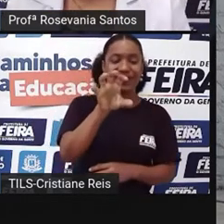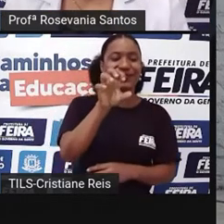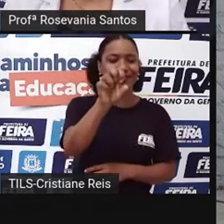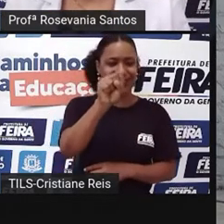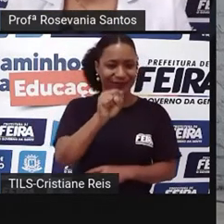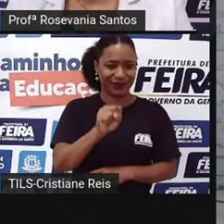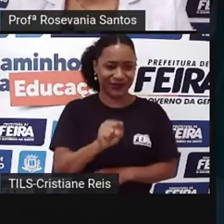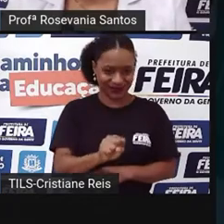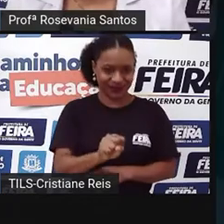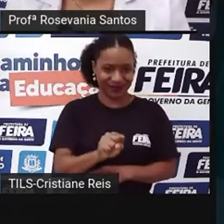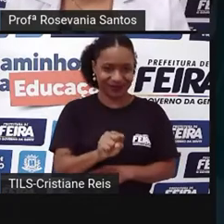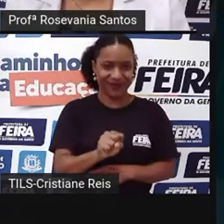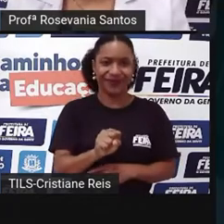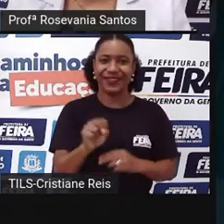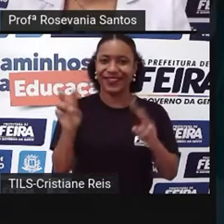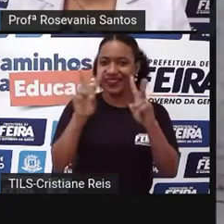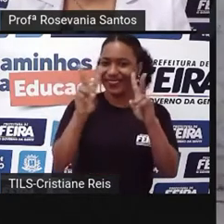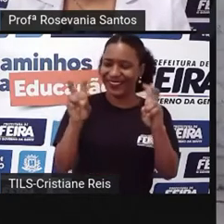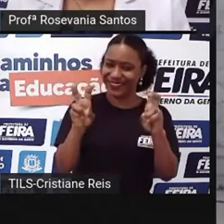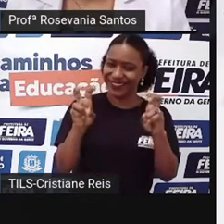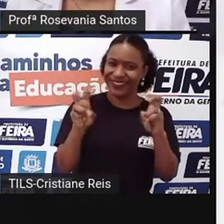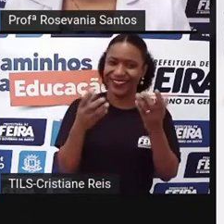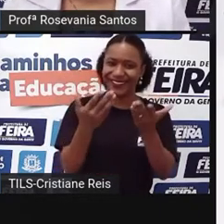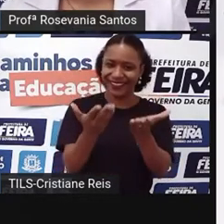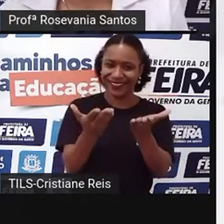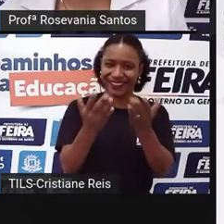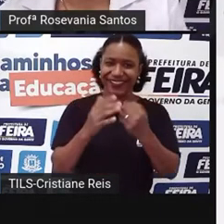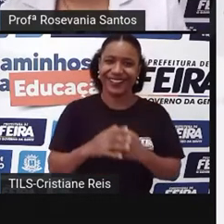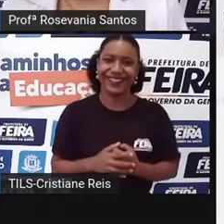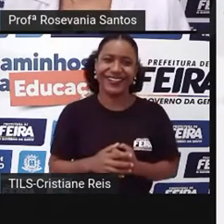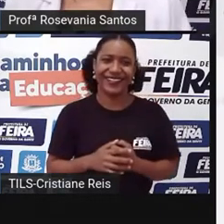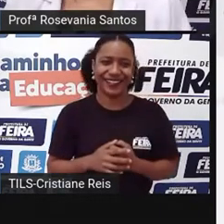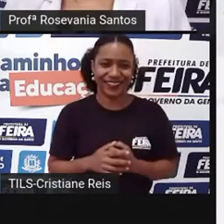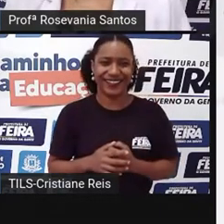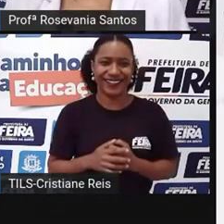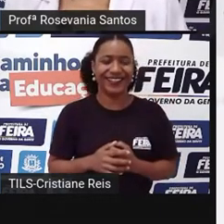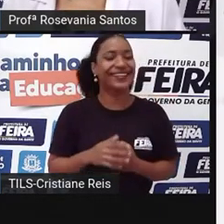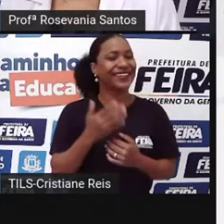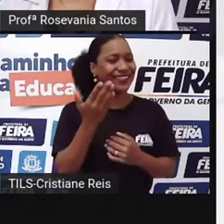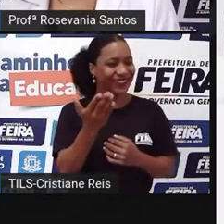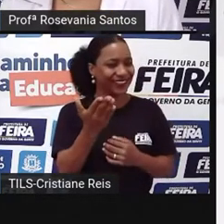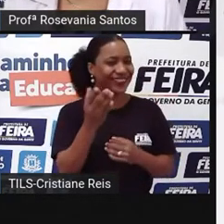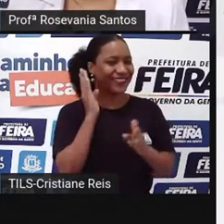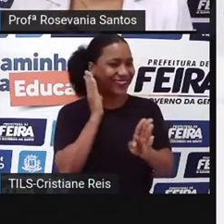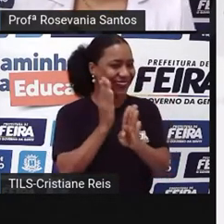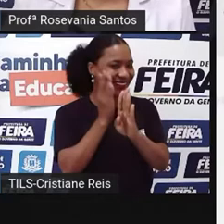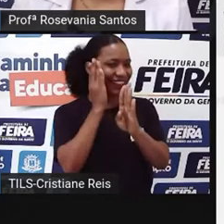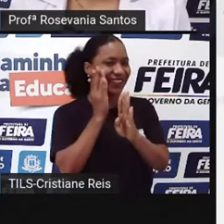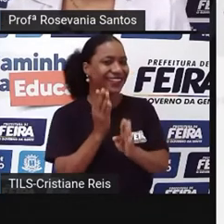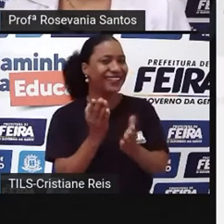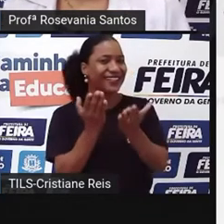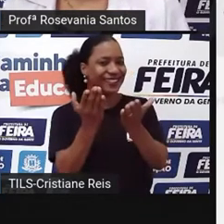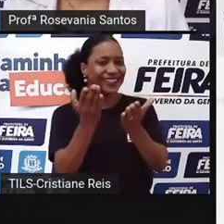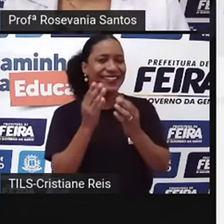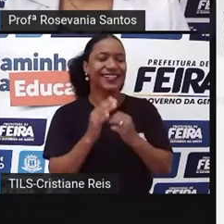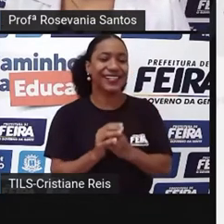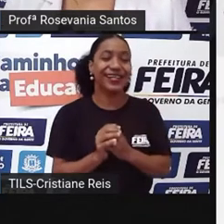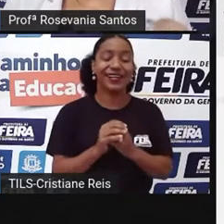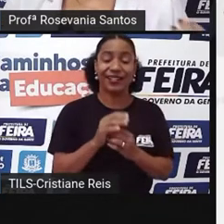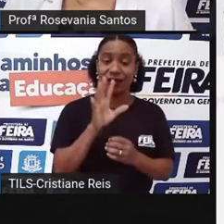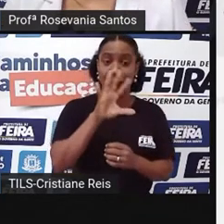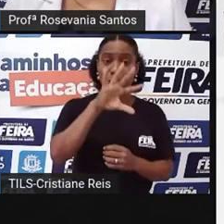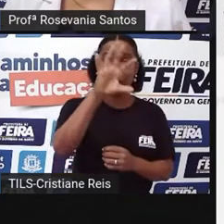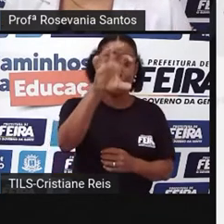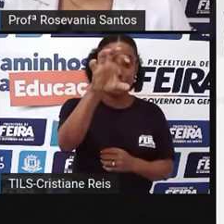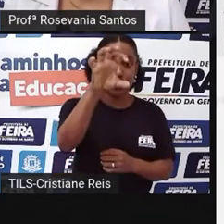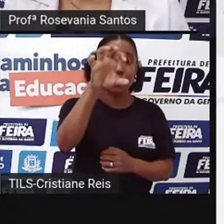né? Acabei entregando o tema, né, da gente, desculpa, acabei entregando o tema da gente antes. Então, nós vamos falar sobre a região do Centro-Sul,